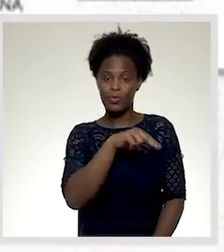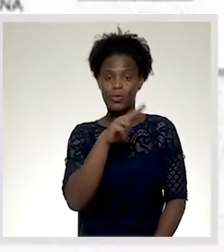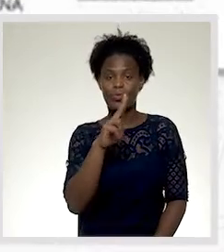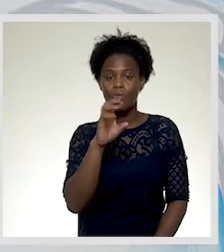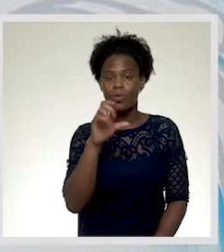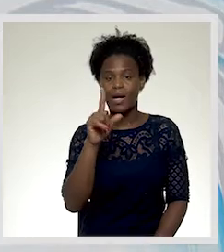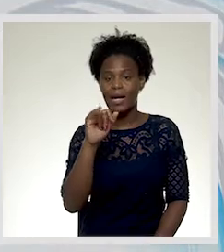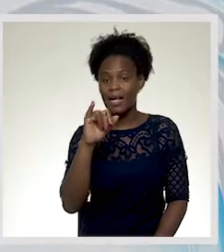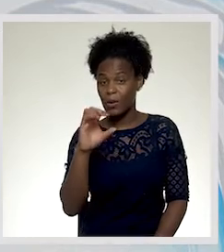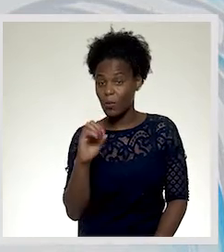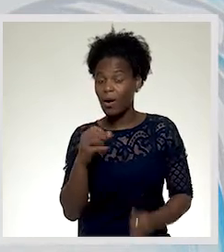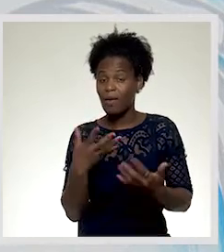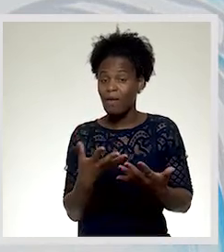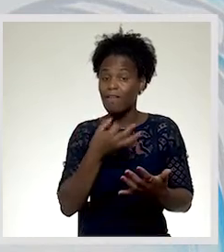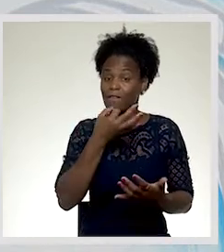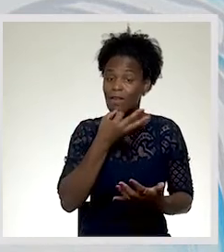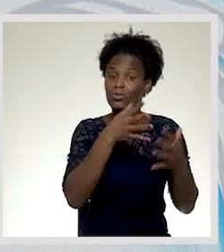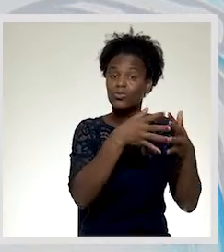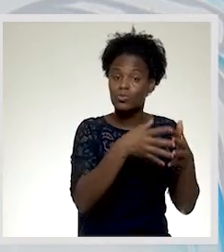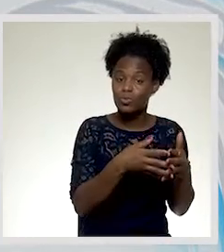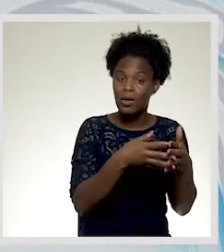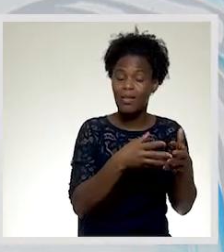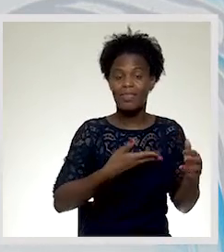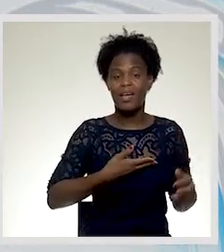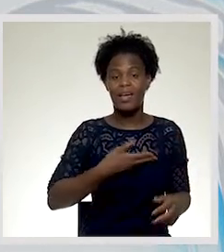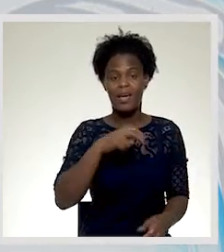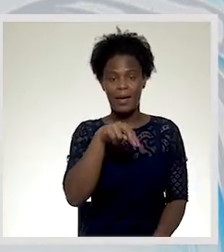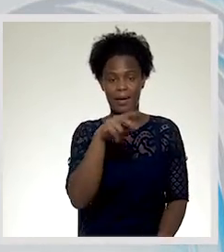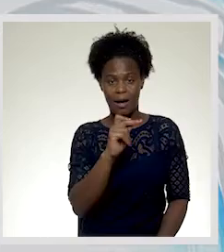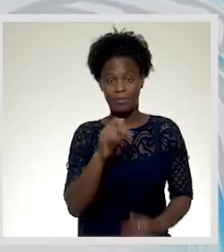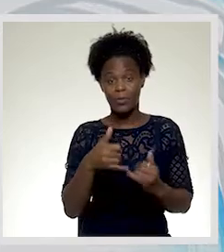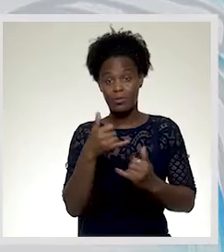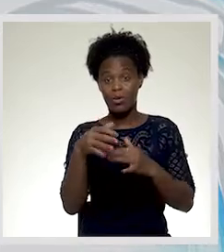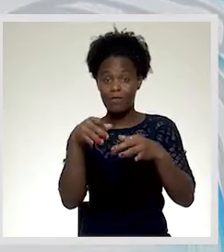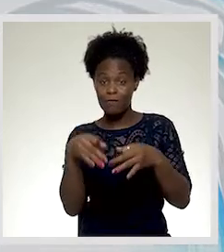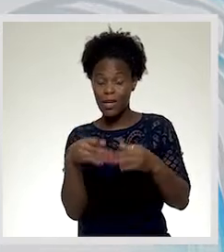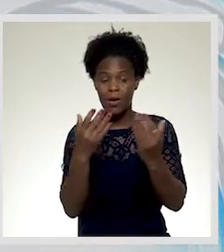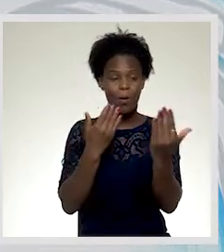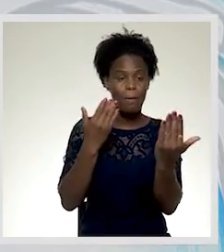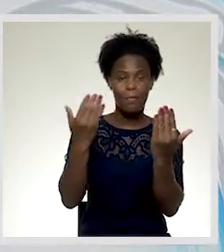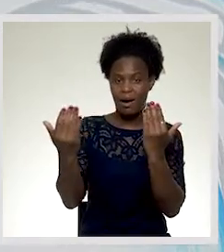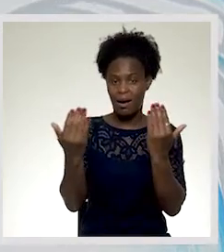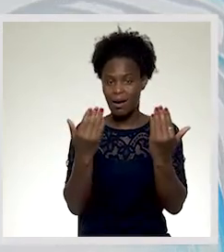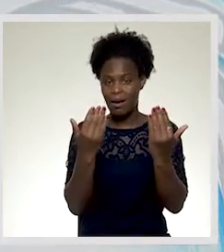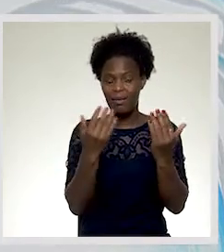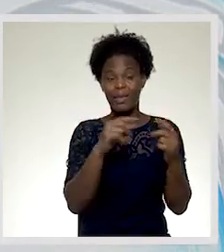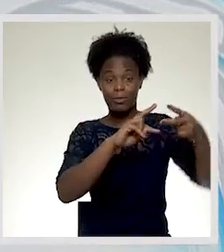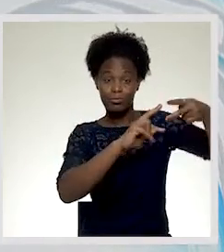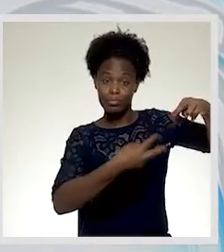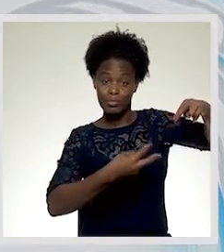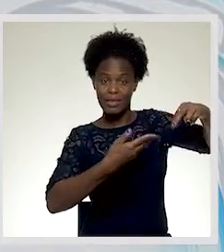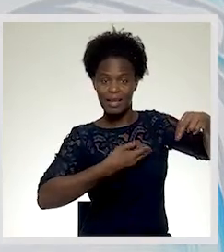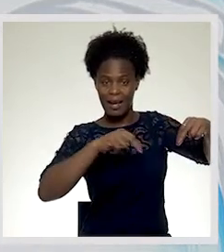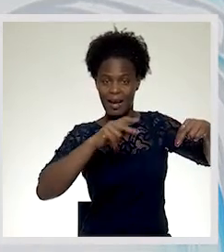nucleicos. Agora, vamos falar aqui um pouco sobre a estrutura do próprio DNA. E no final vamos fazer agora a comparação